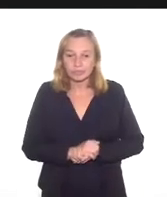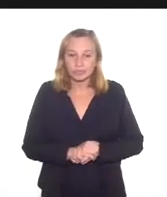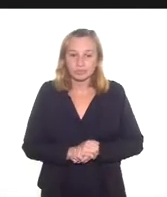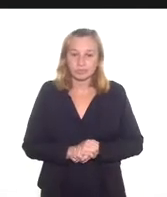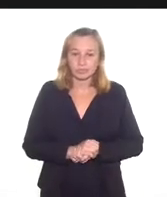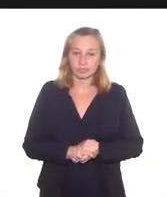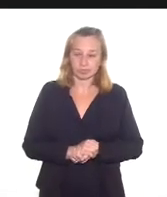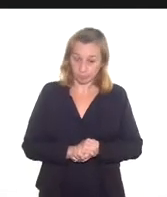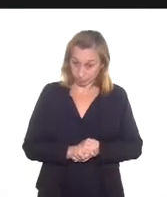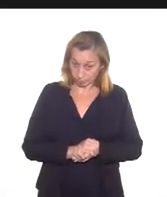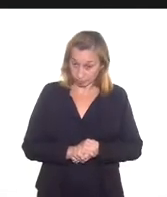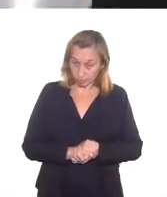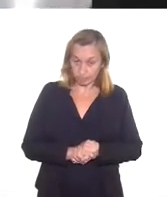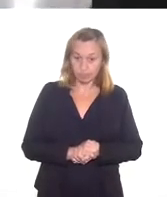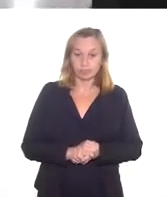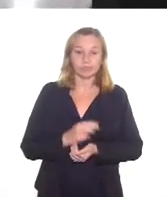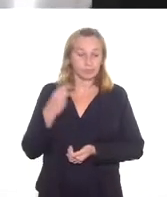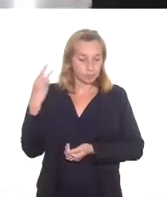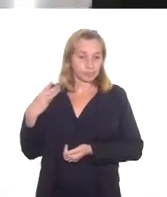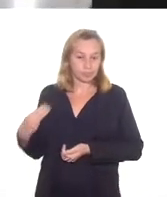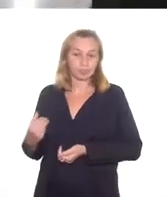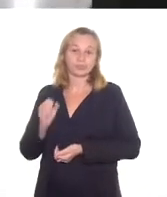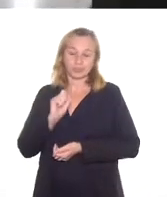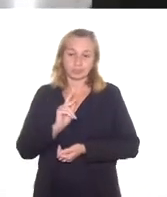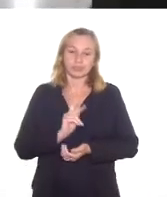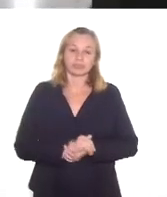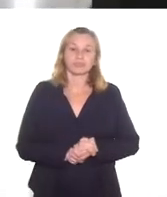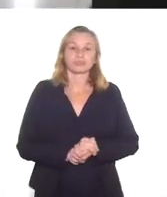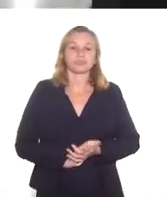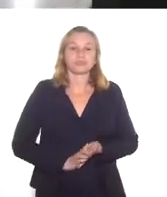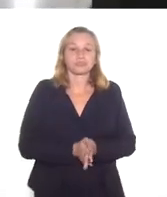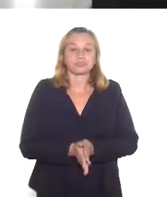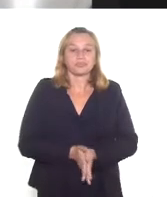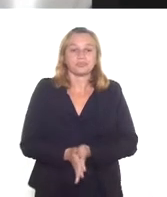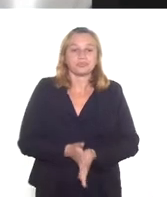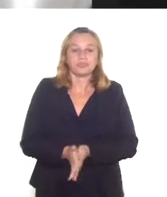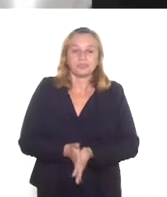Mônica. Fui Mônica, eu, okay. Presidente. Serafine para declarar.